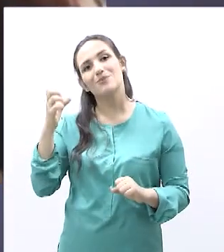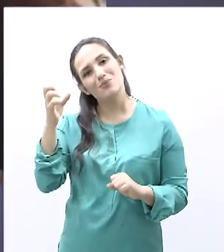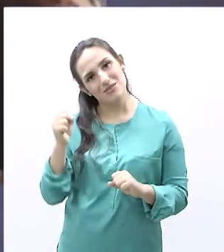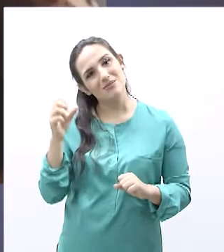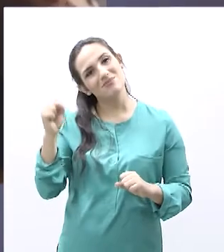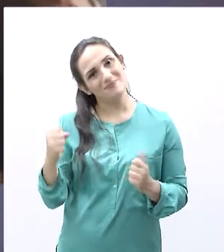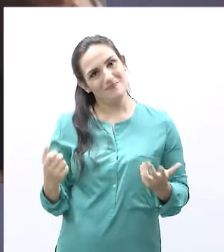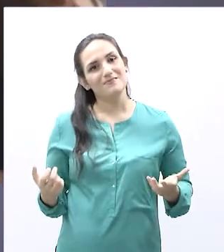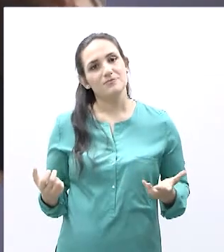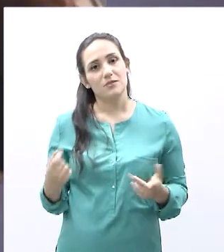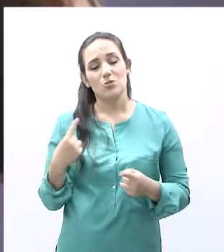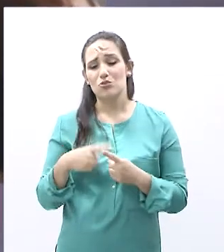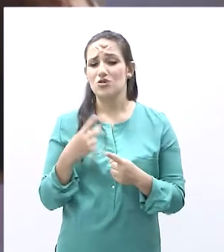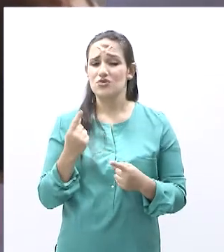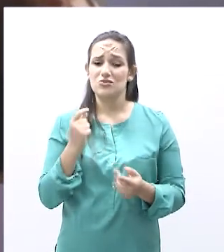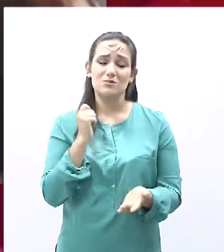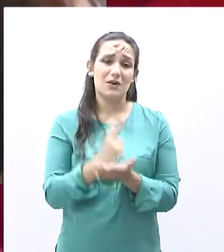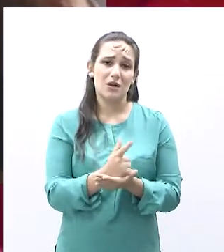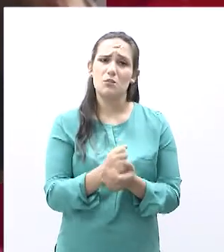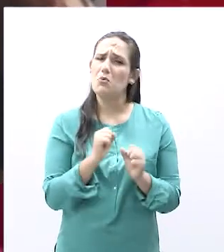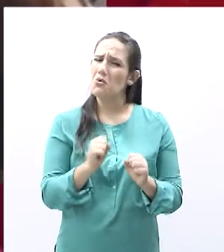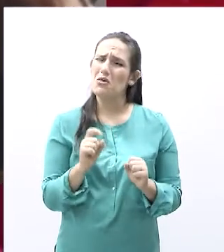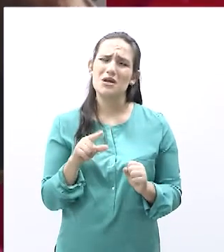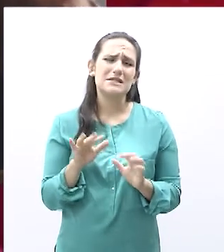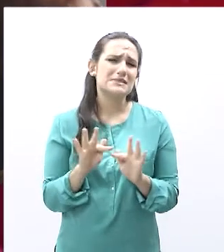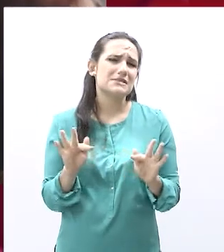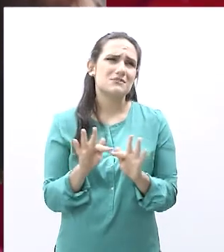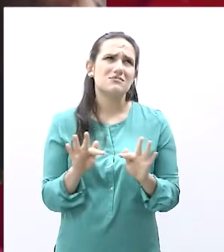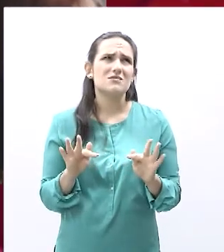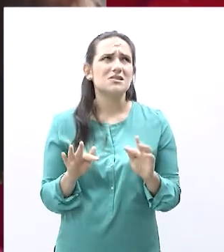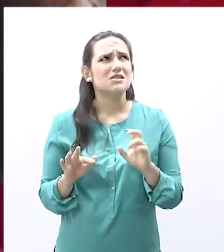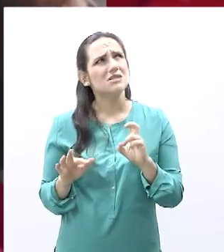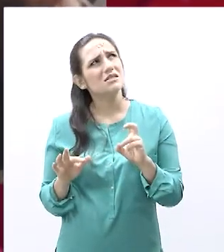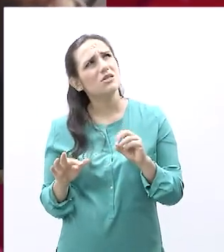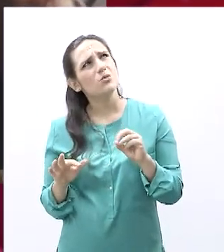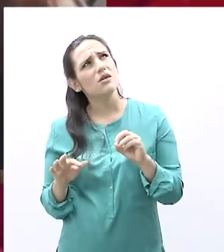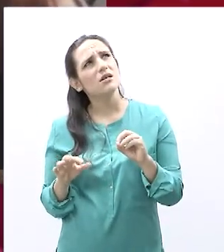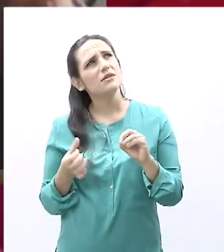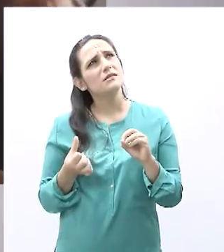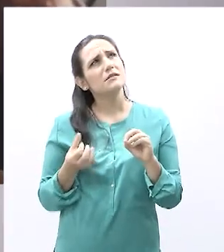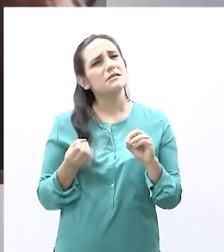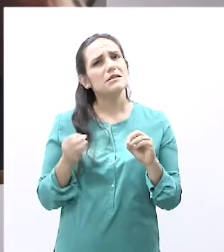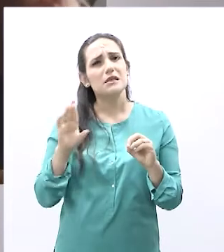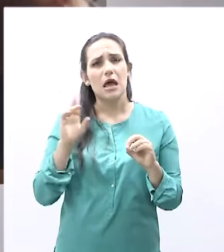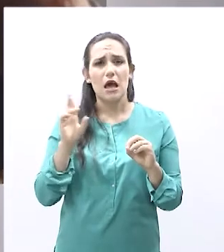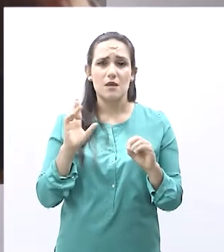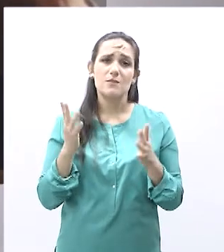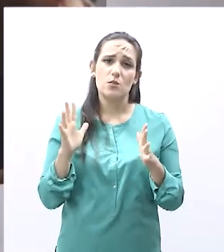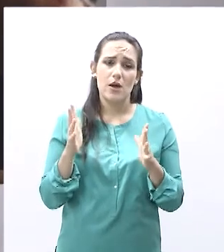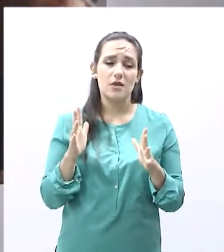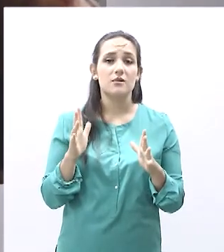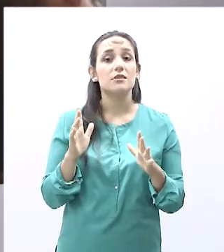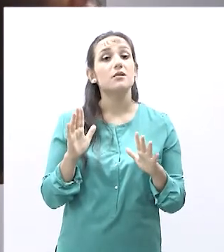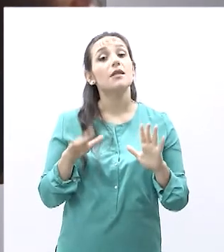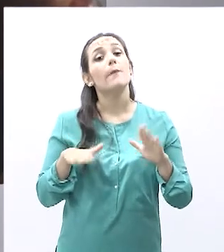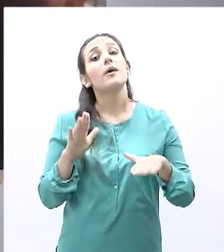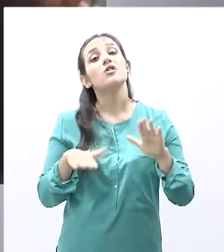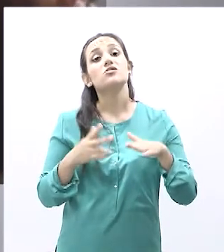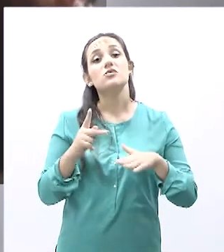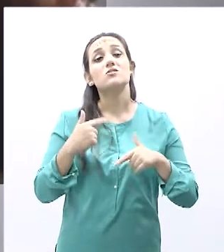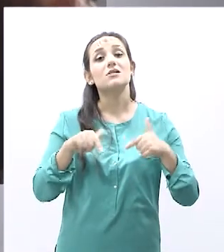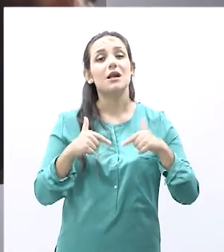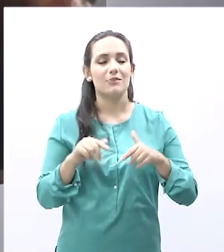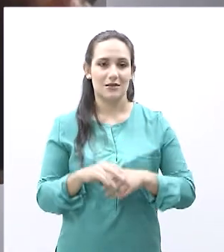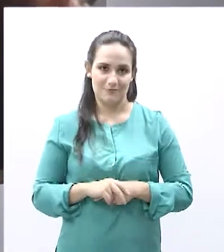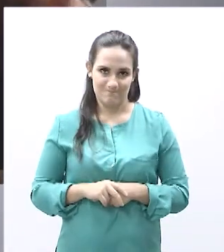e pague, porque o valor é, hoje, entre 50 e 60 reais, depende da atividade